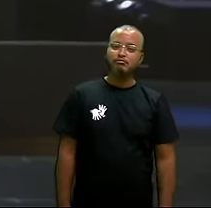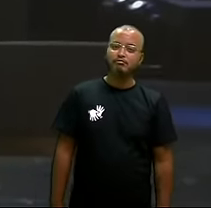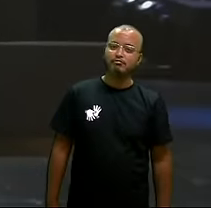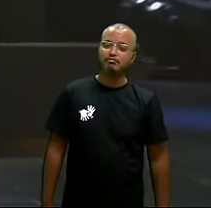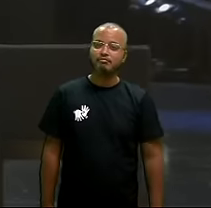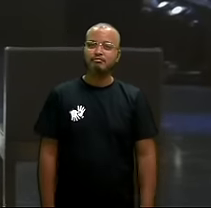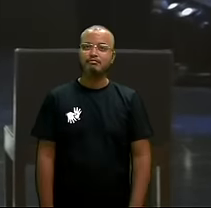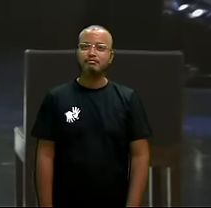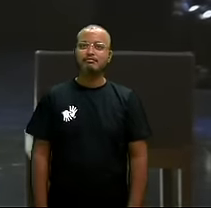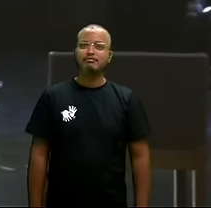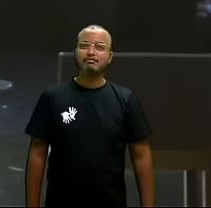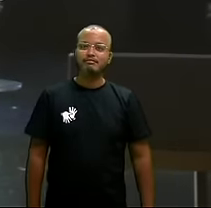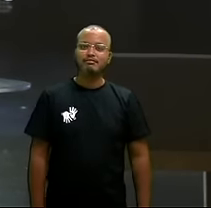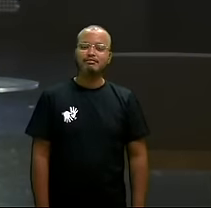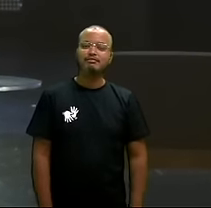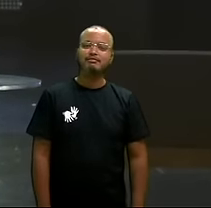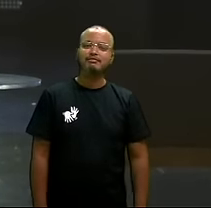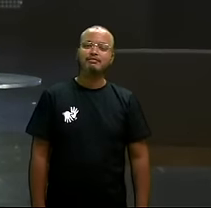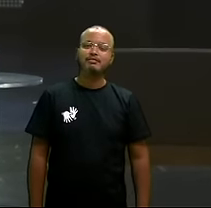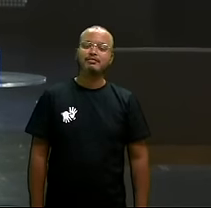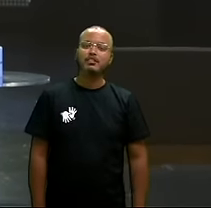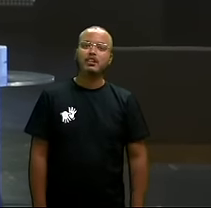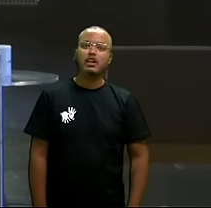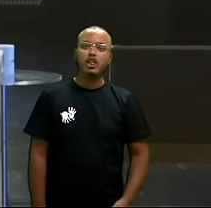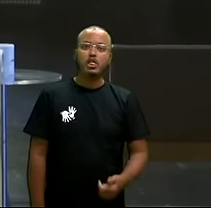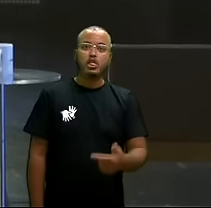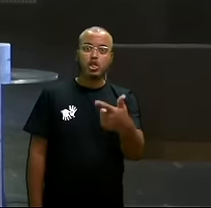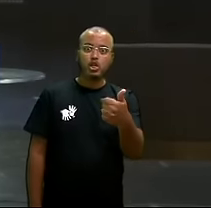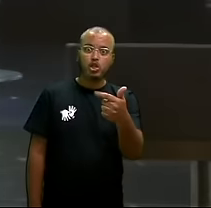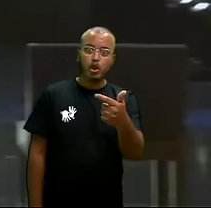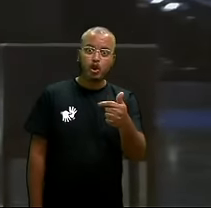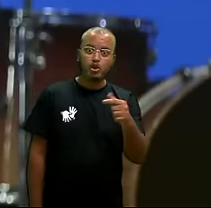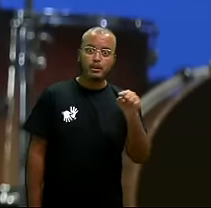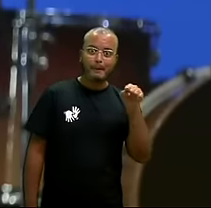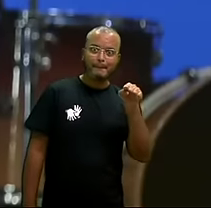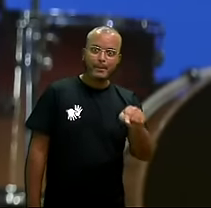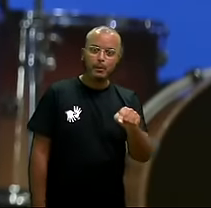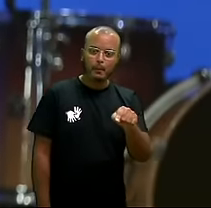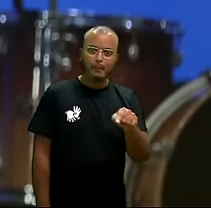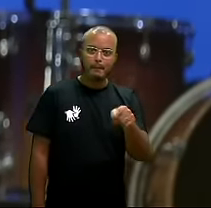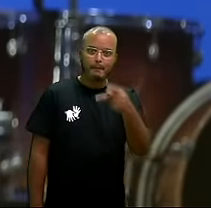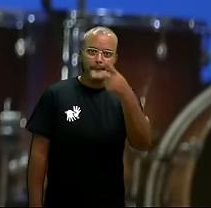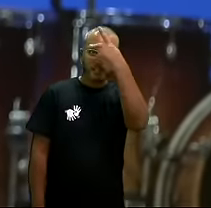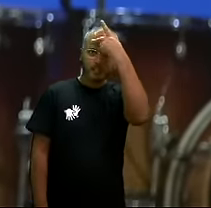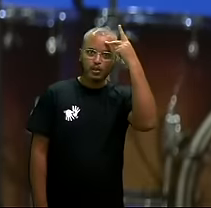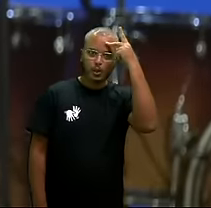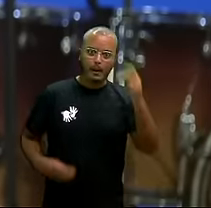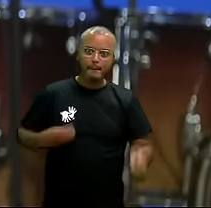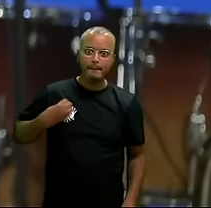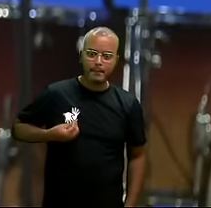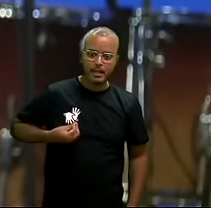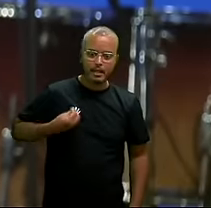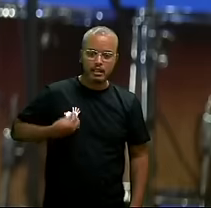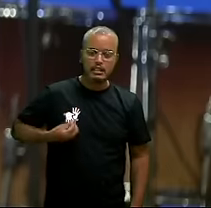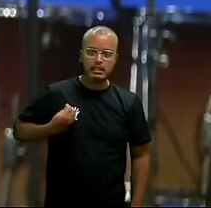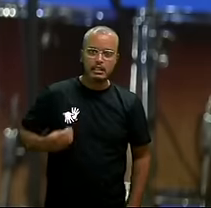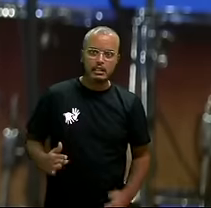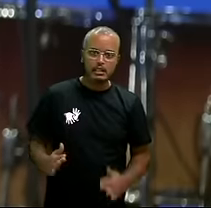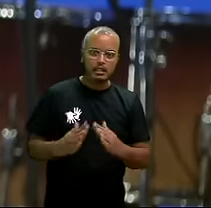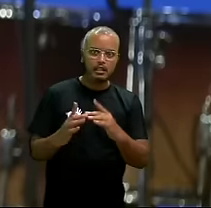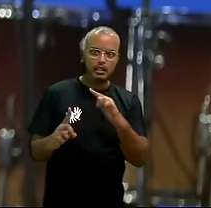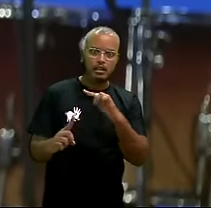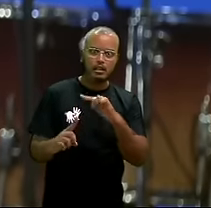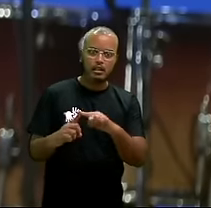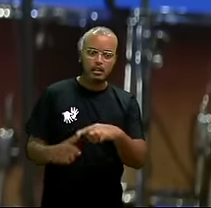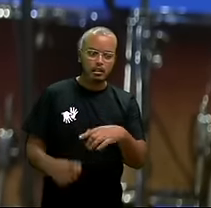Cheguei na Guatemala. 12 mil pessoas na igreja. Alguém, que é isso? Ali eu já comecei a chorar. Eu falei, Senhor, eu achei que eu tinha